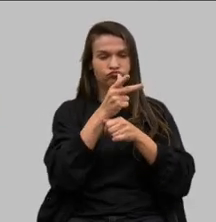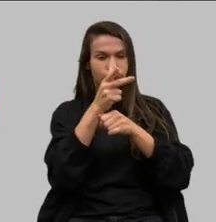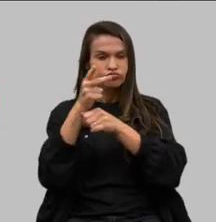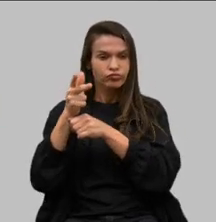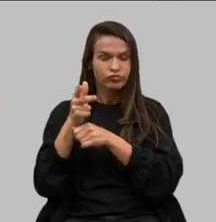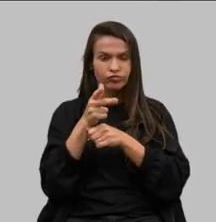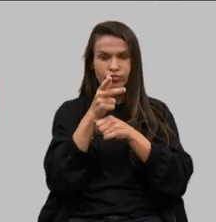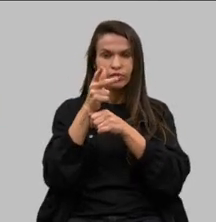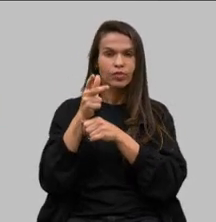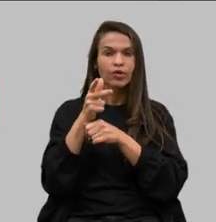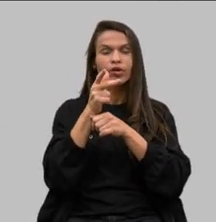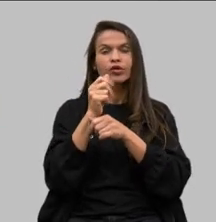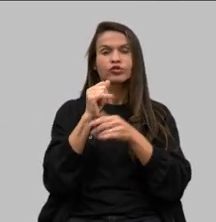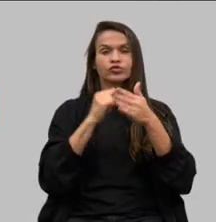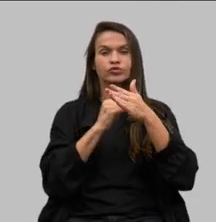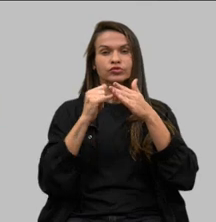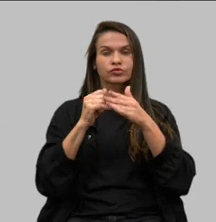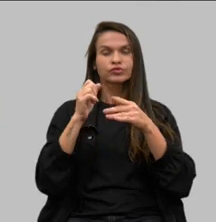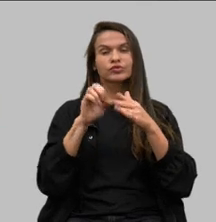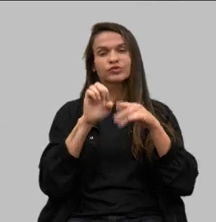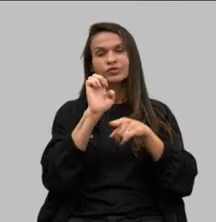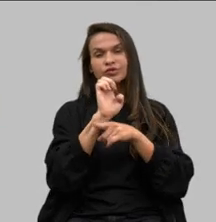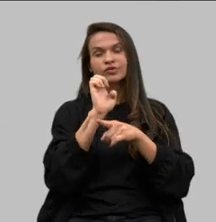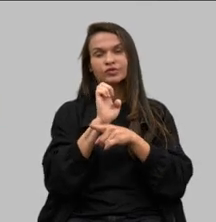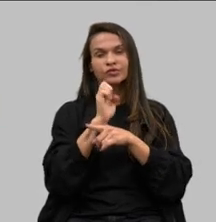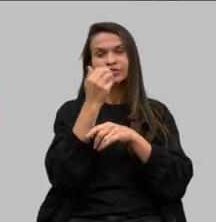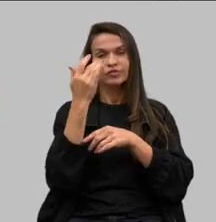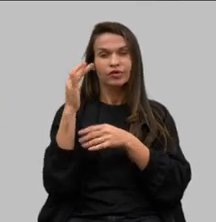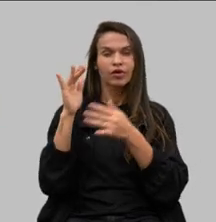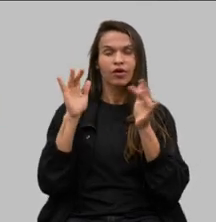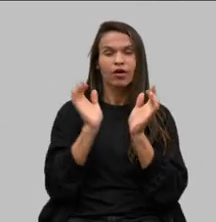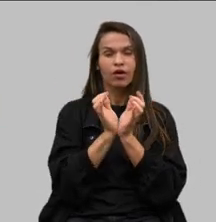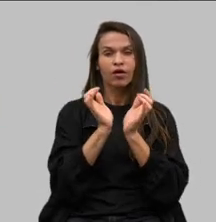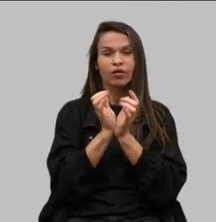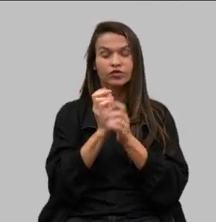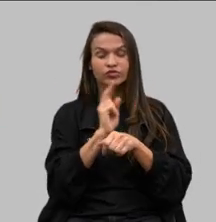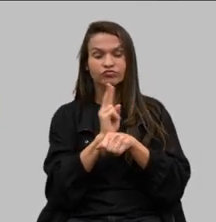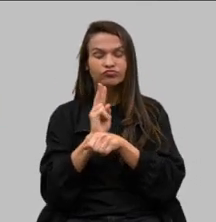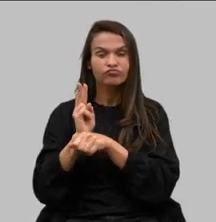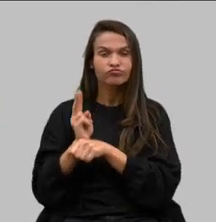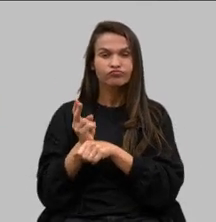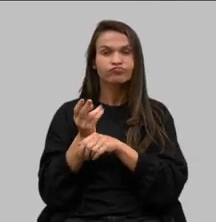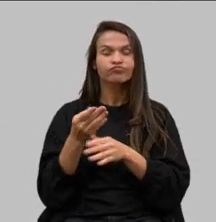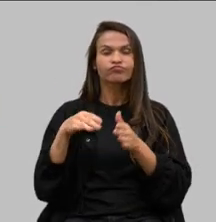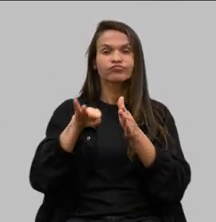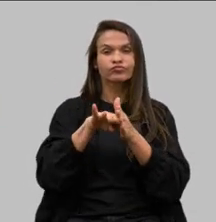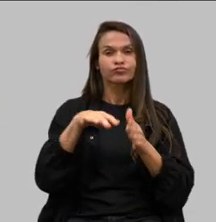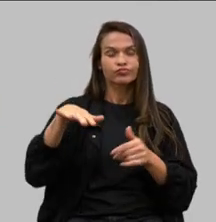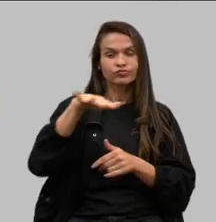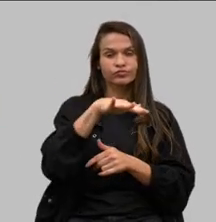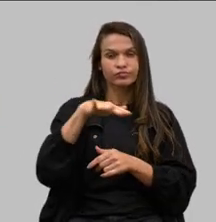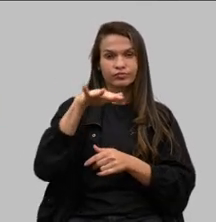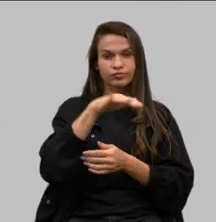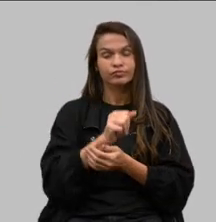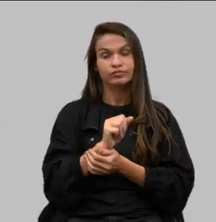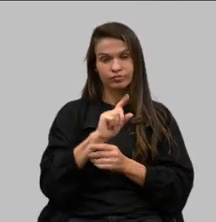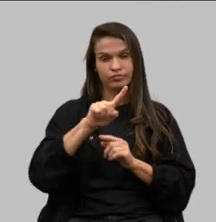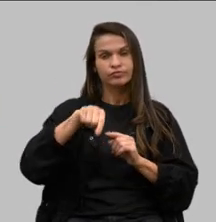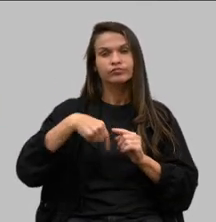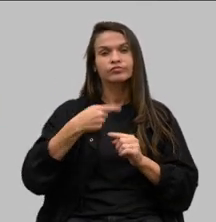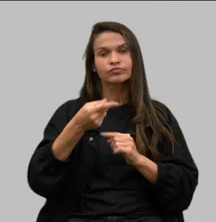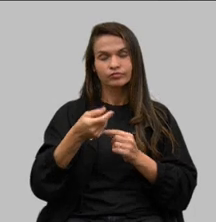Instituto Estadual de florestas a equipe de fiscalização vai em campo e estamos na sequência vou falar um pouco sobre isso